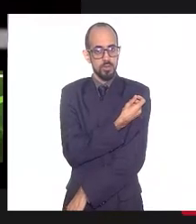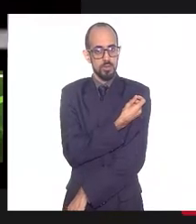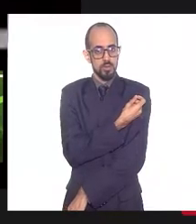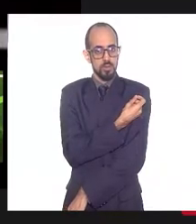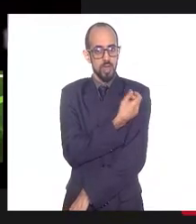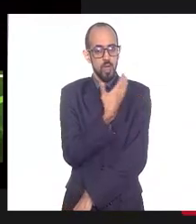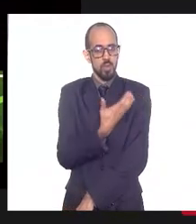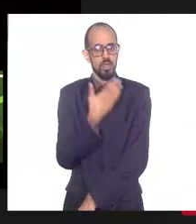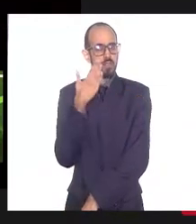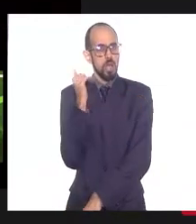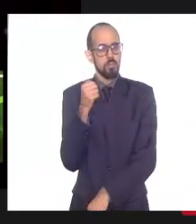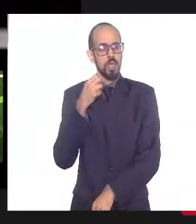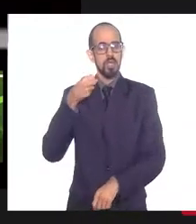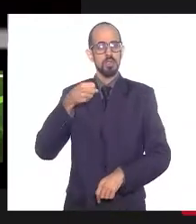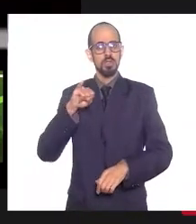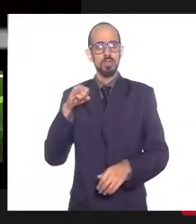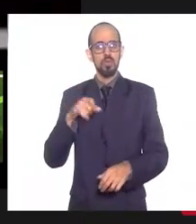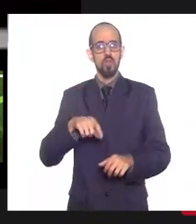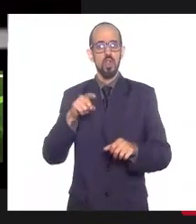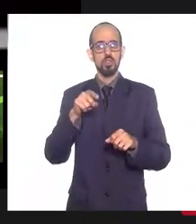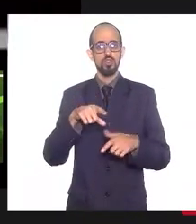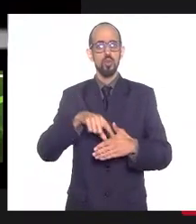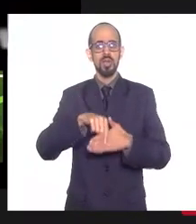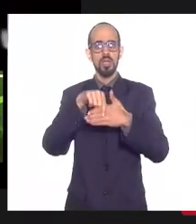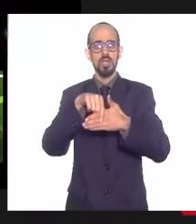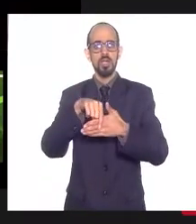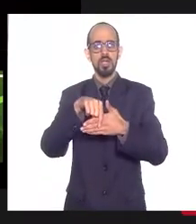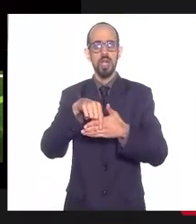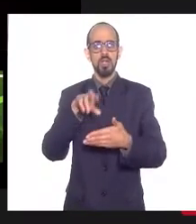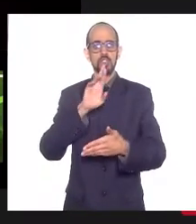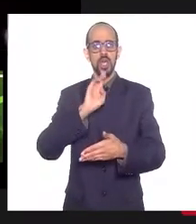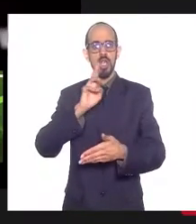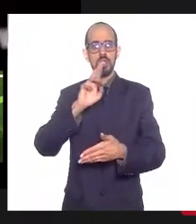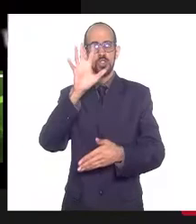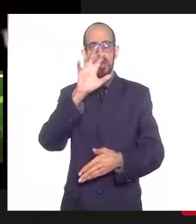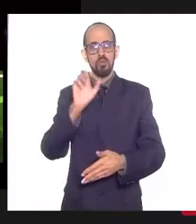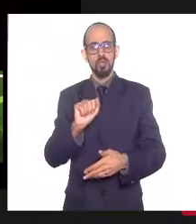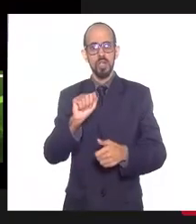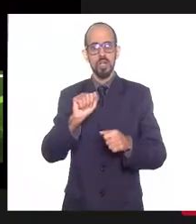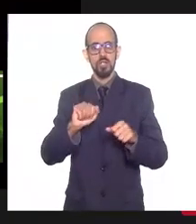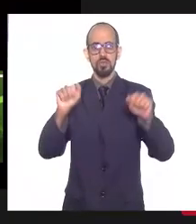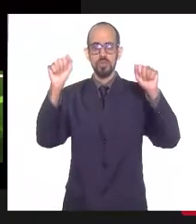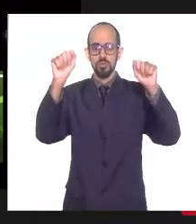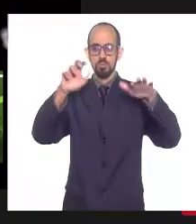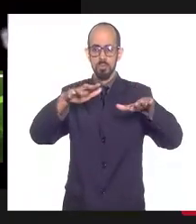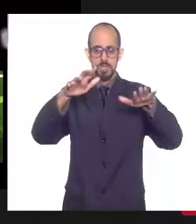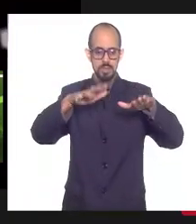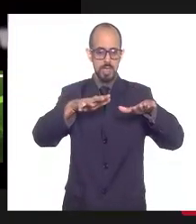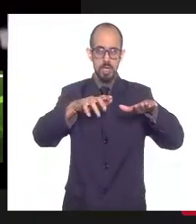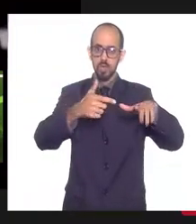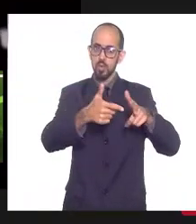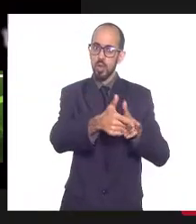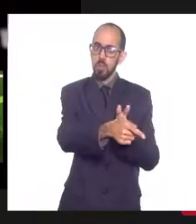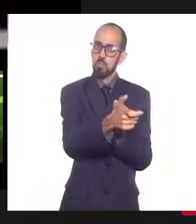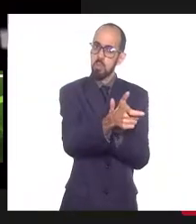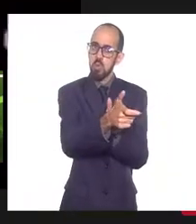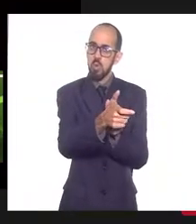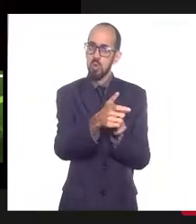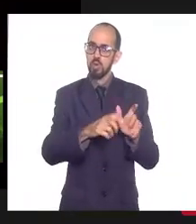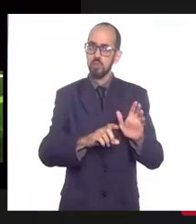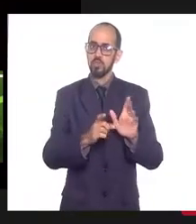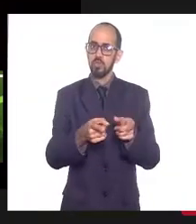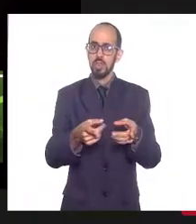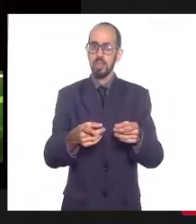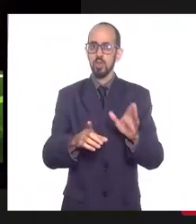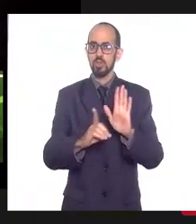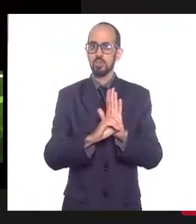Eu queria ver se fosse uma mãe de santo ou um pai de santo que estivesse benzendo fuzil de traficante. Ah, mas não